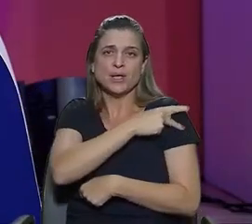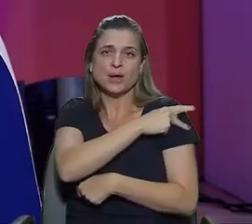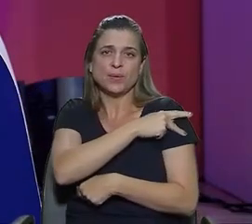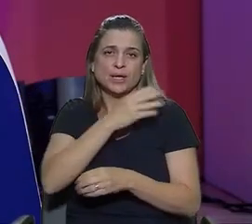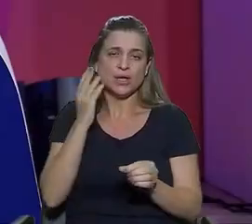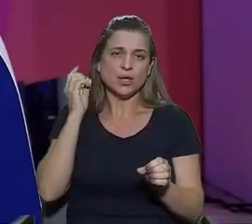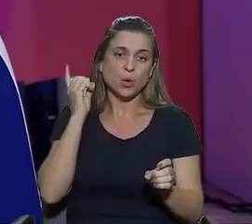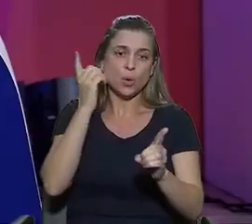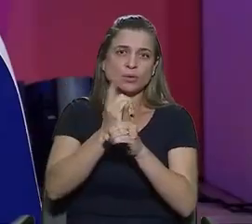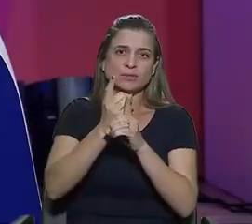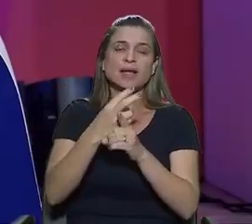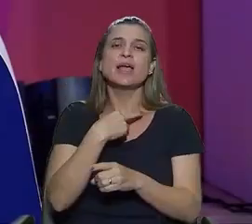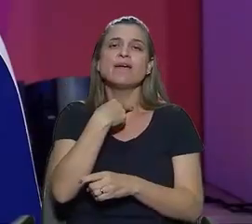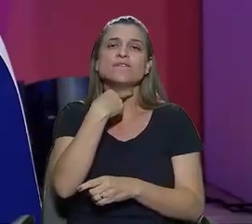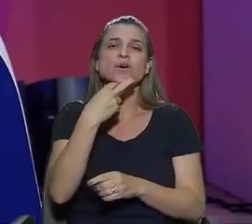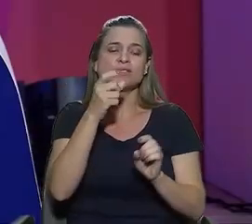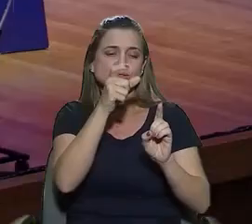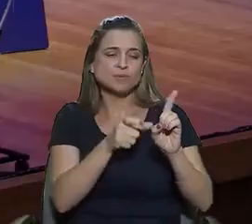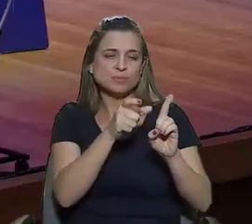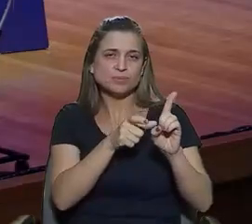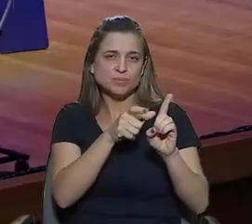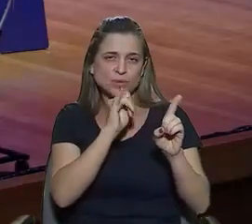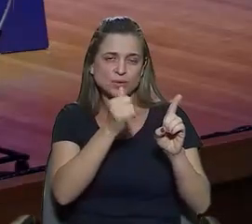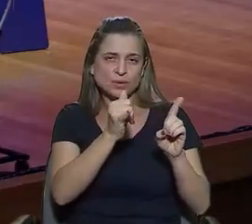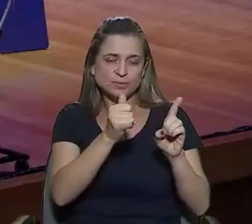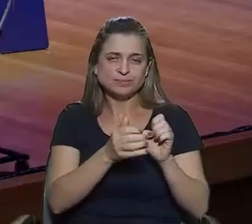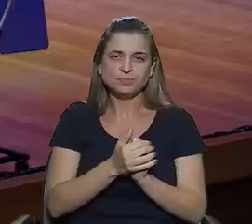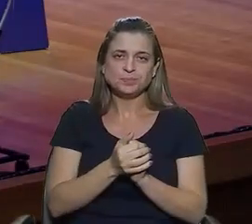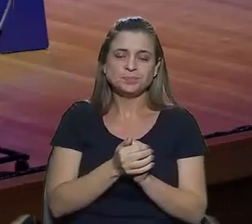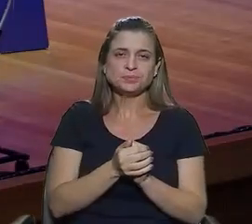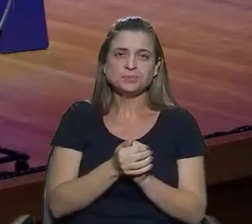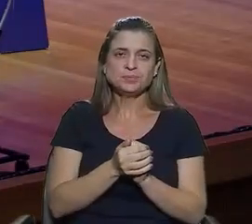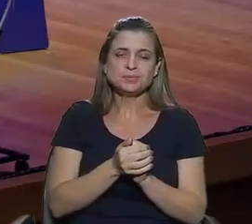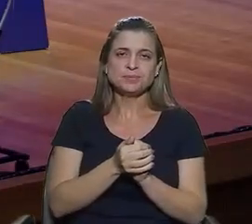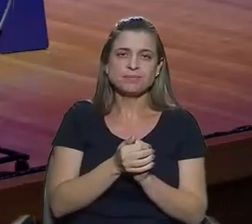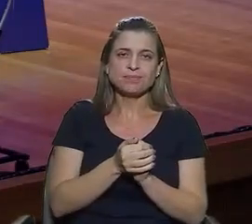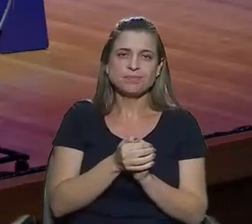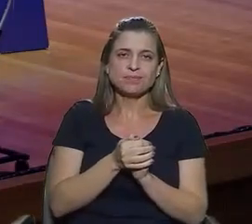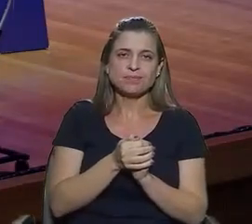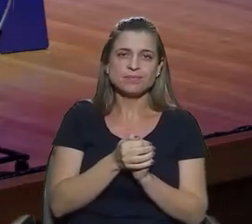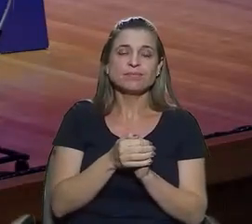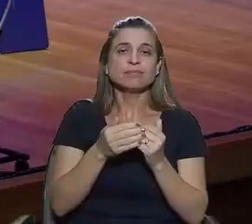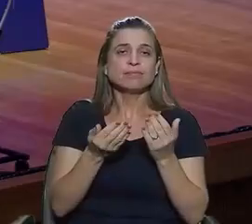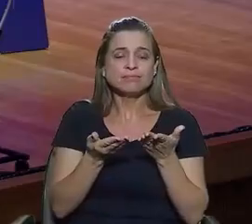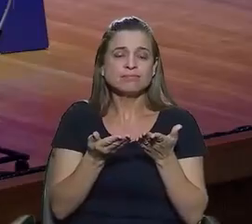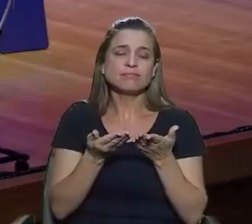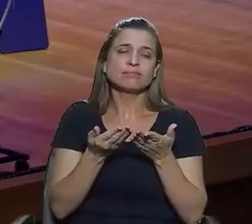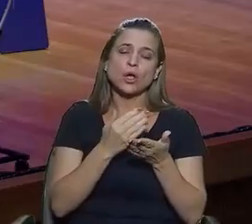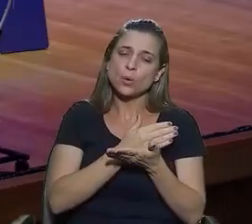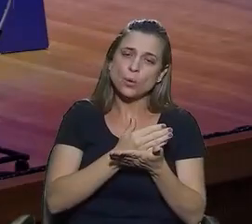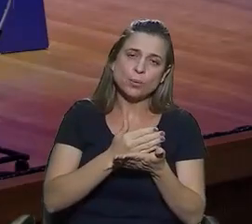daquela personagem, Marcelino, que eu te contei. E aí foi a partir dessa personagem que